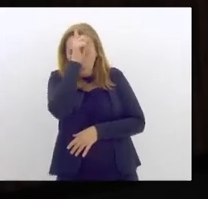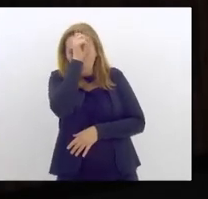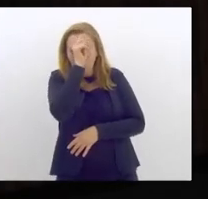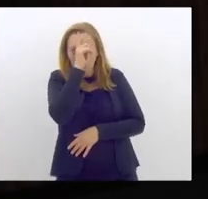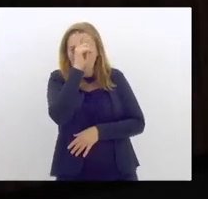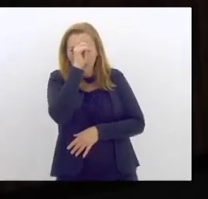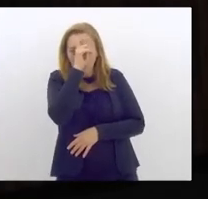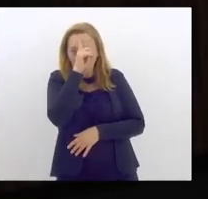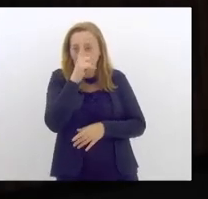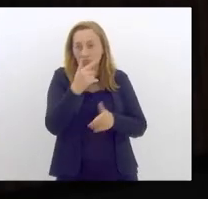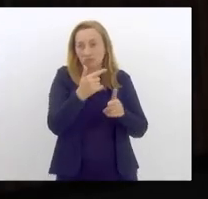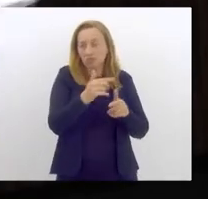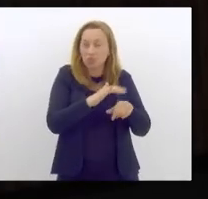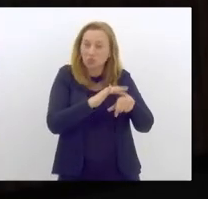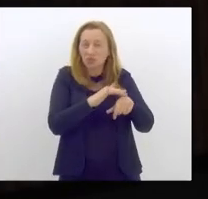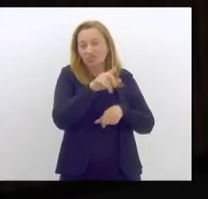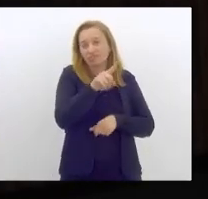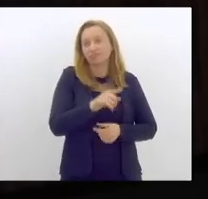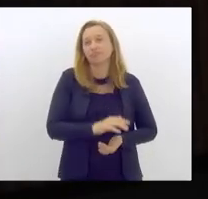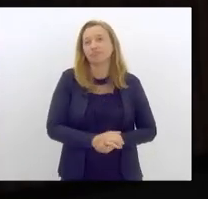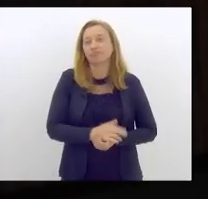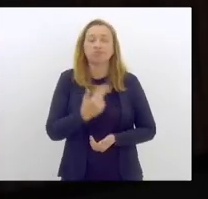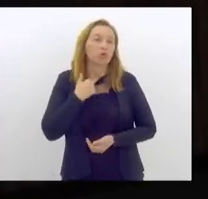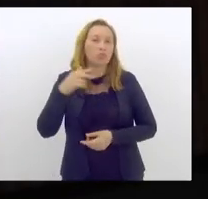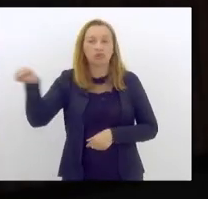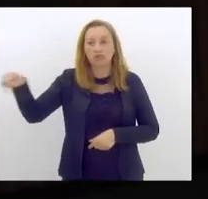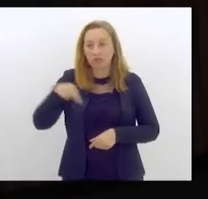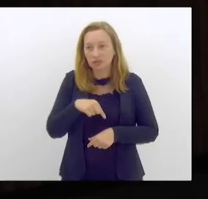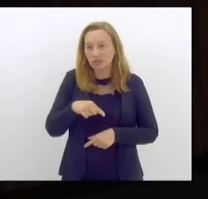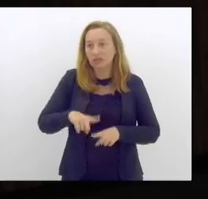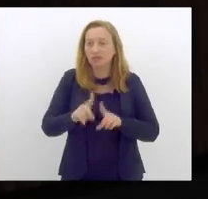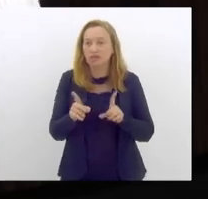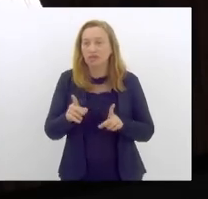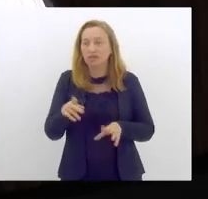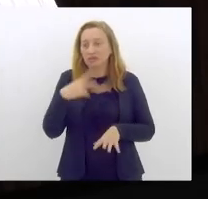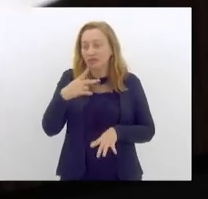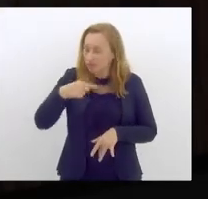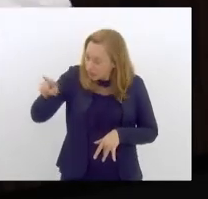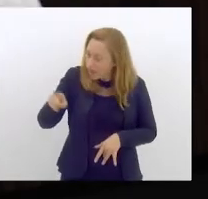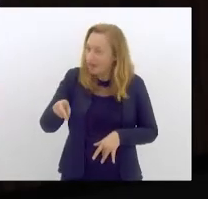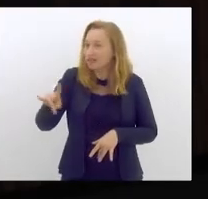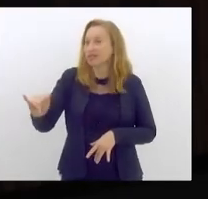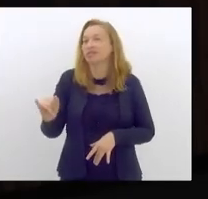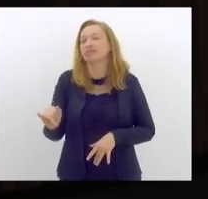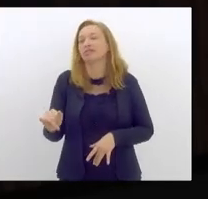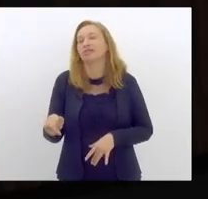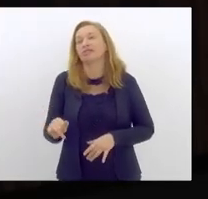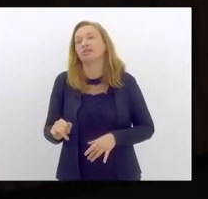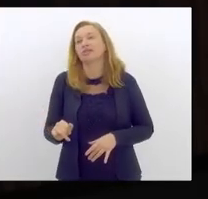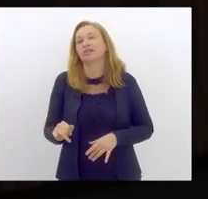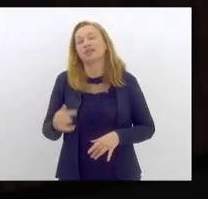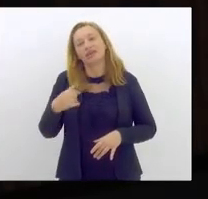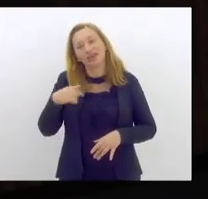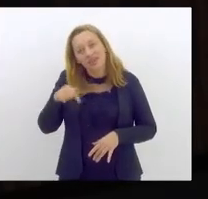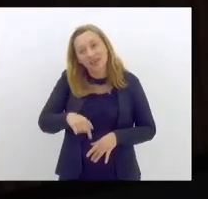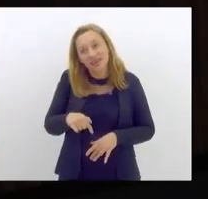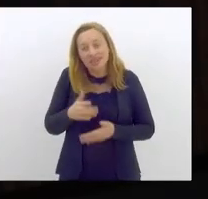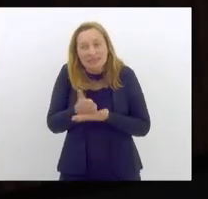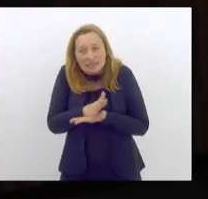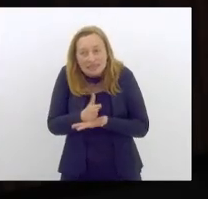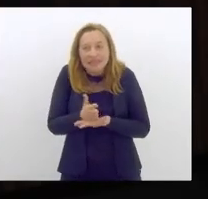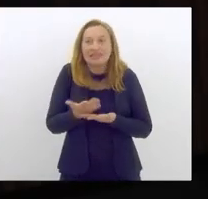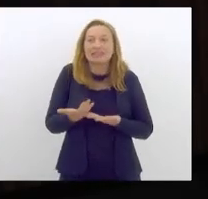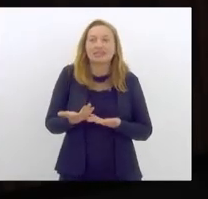e ela não pode vir mas ela falou vá não deixa de eu tô aqui meio dividido